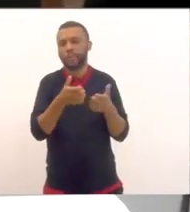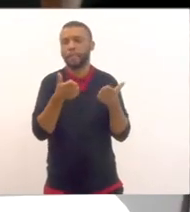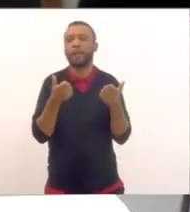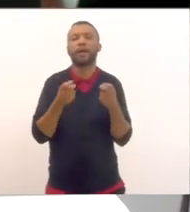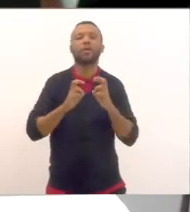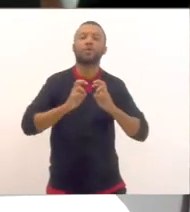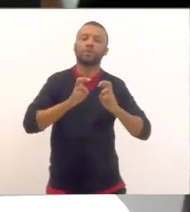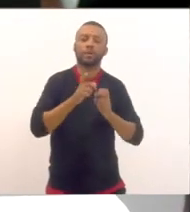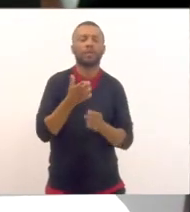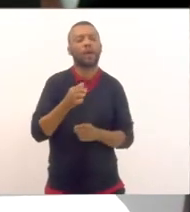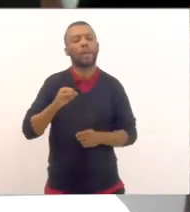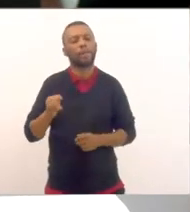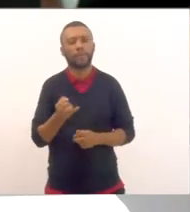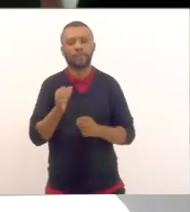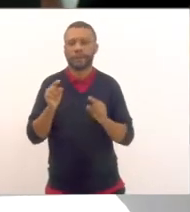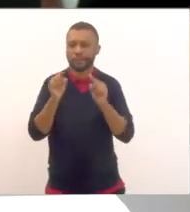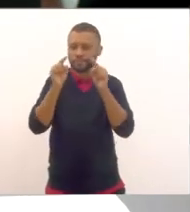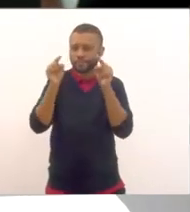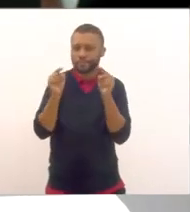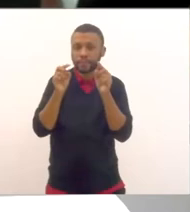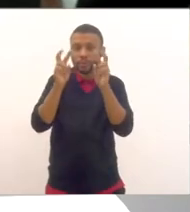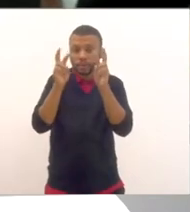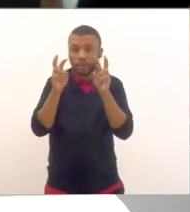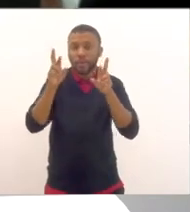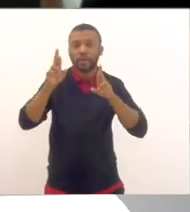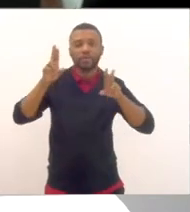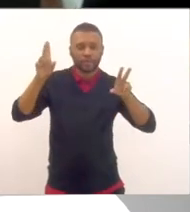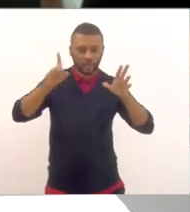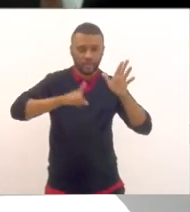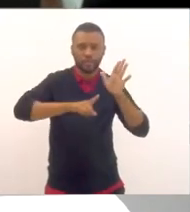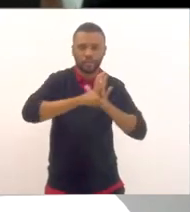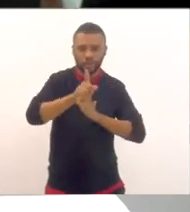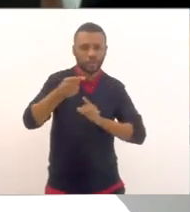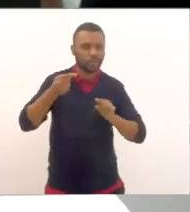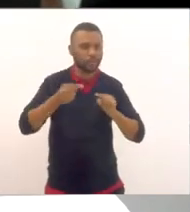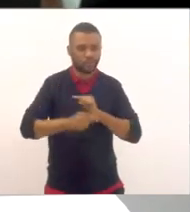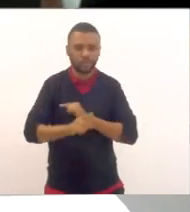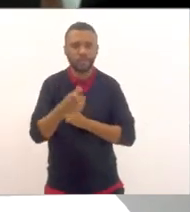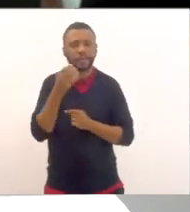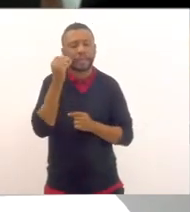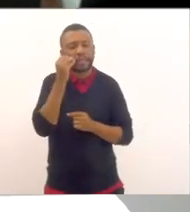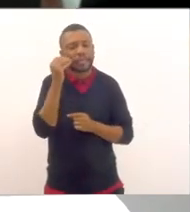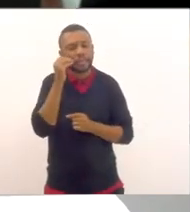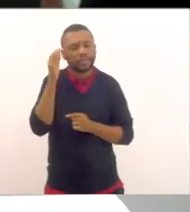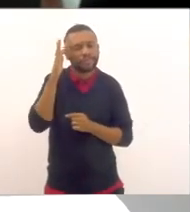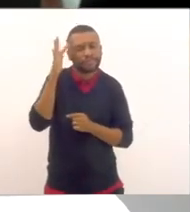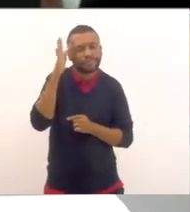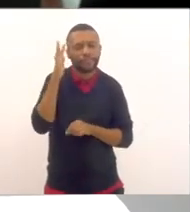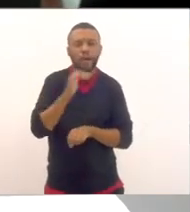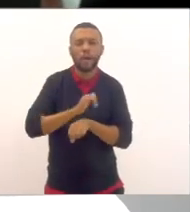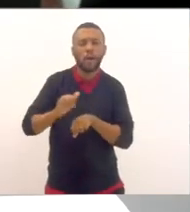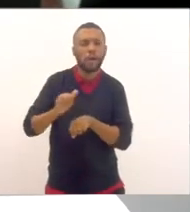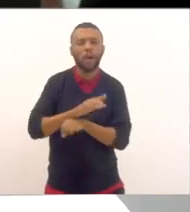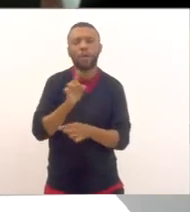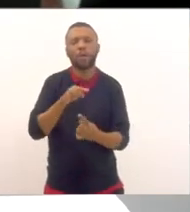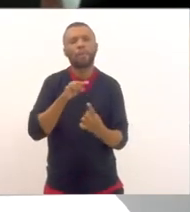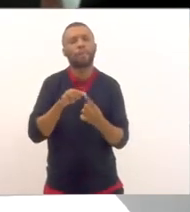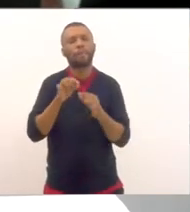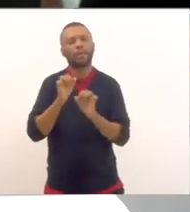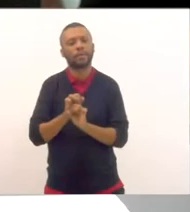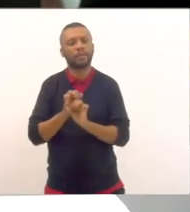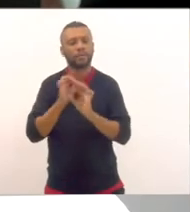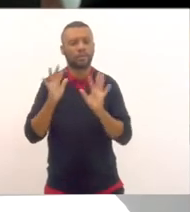Abrindo um parênteses aqui porque é um tema diferente da pergunta eu tava procurando um espaço para só esclarecer